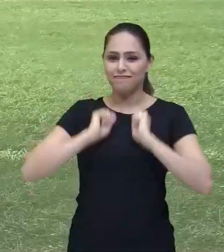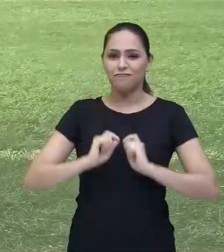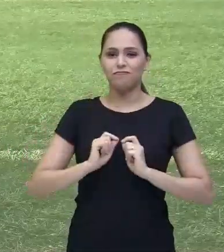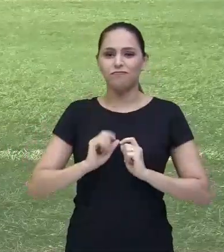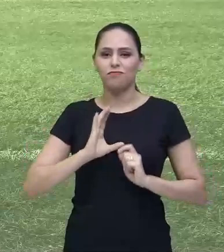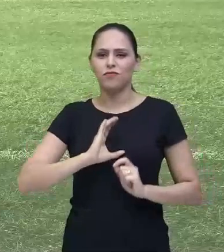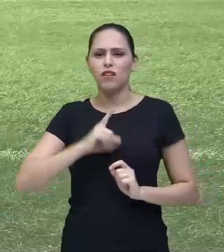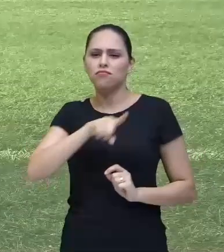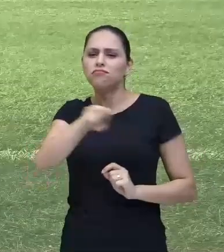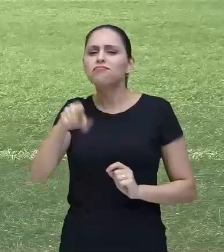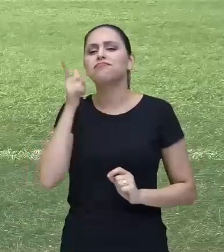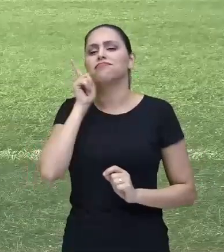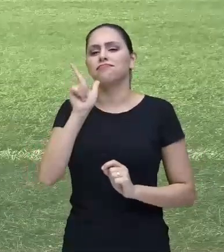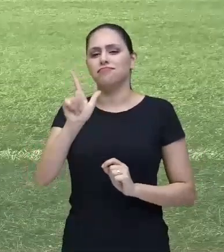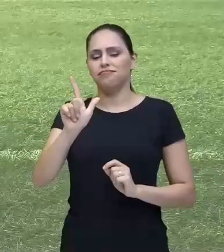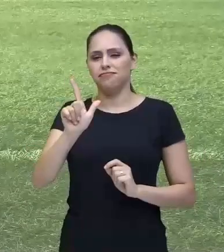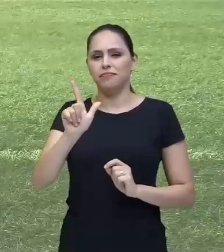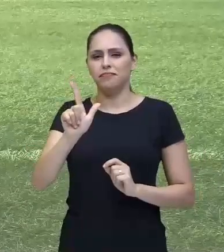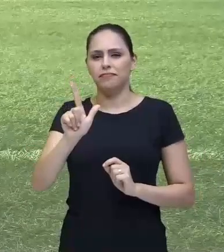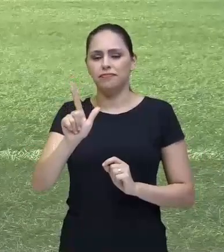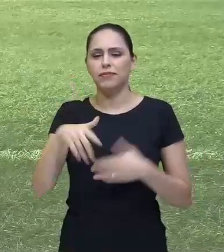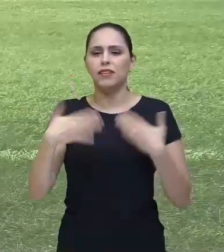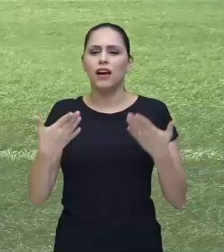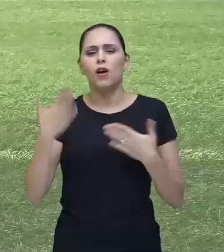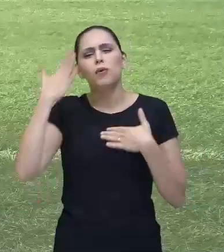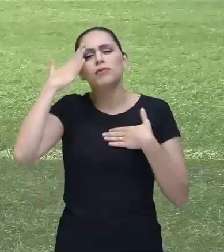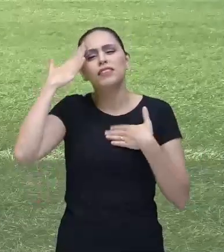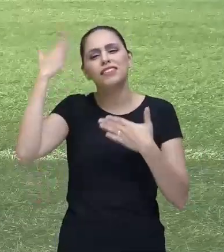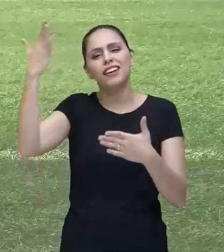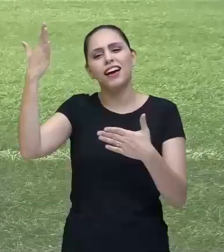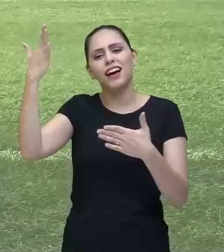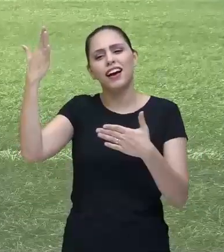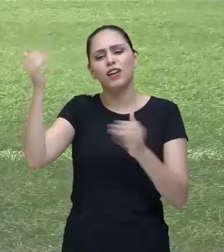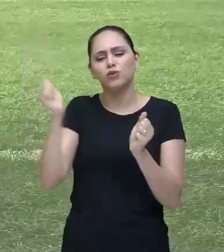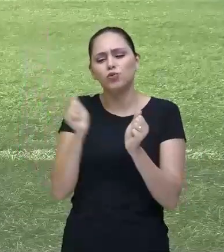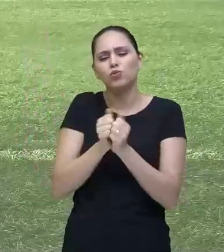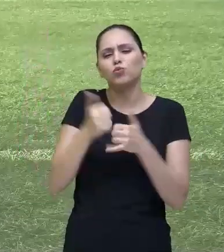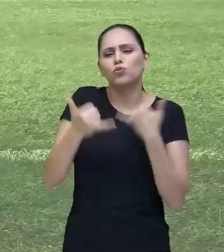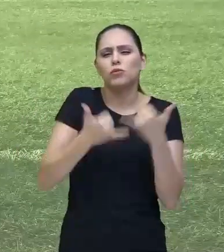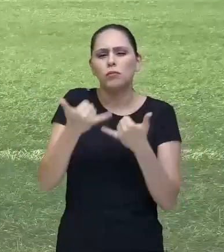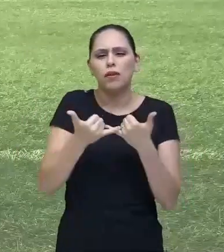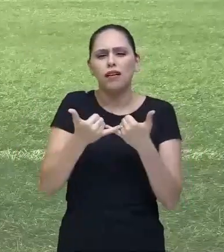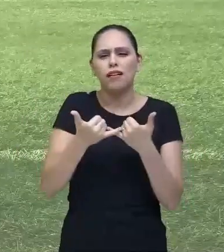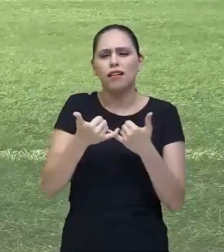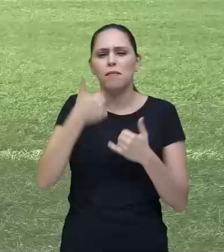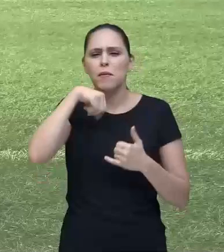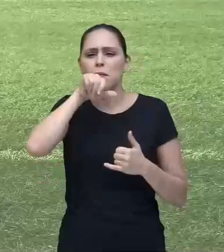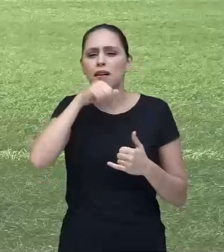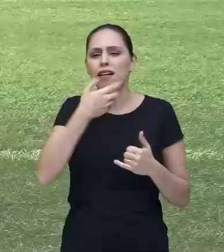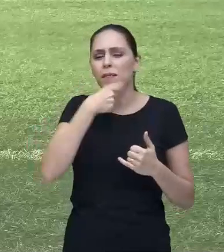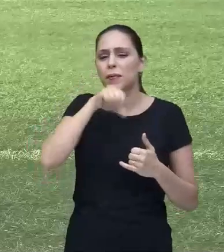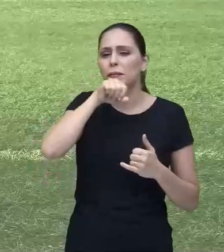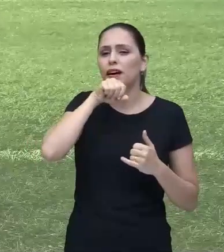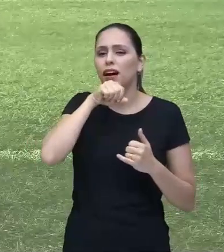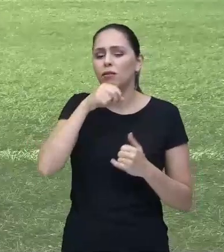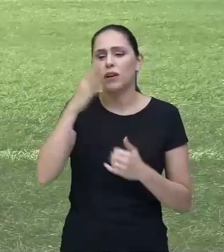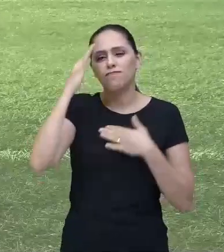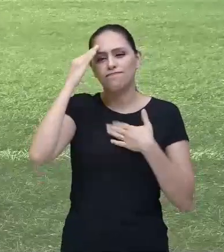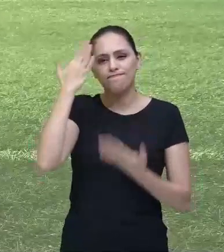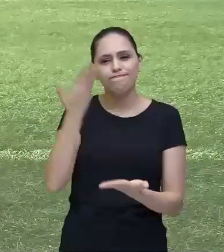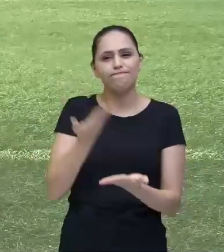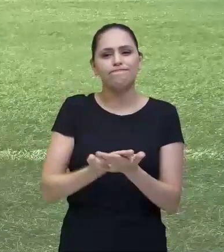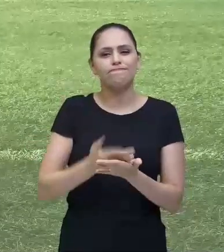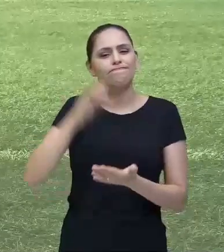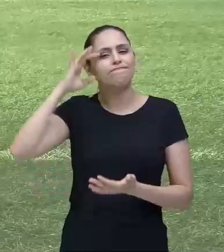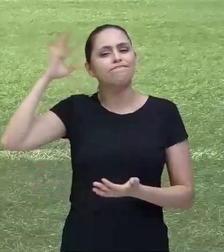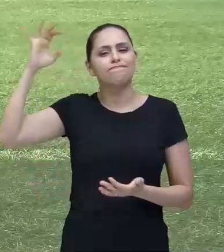só. É o grande campeão. Então, crianças, muito obrigado por vocês terem brincado com a gente. Papais, mamães, muito obrigado por terem acreditado no Faz de Conta.